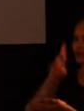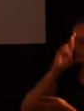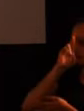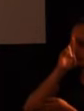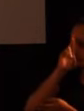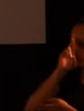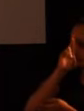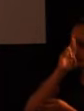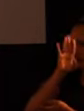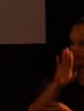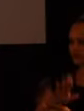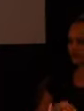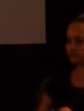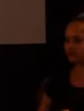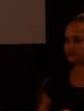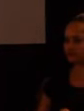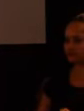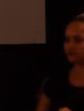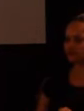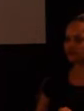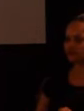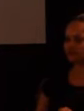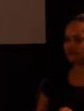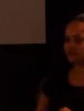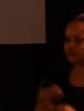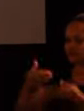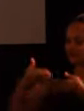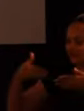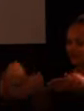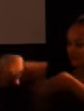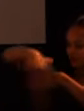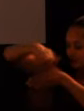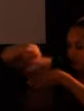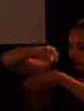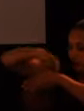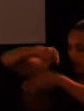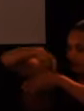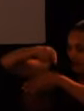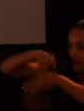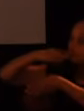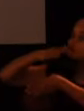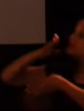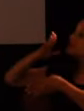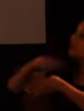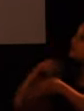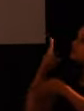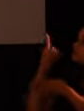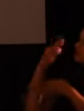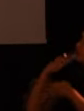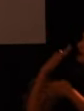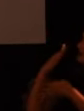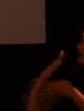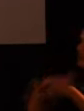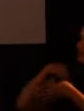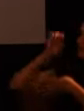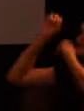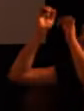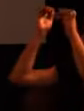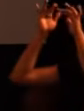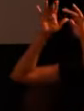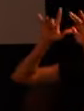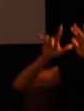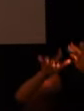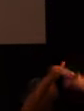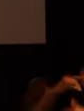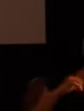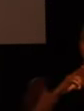Meio-dia. É que o problema dos 36 metros ali é na hora da tarde. Porque 1 da tarde já tem sombra lá na praia.